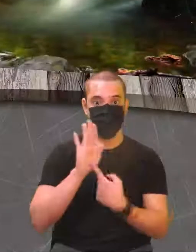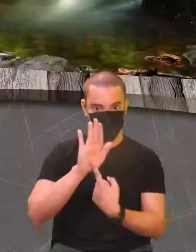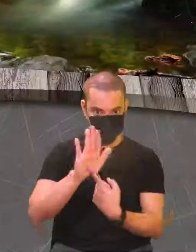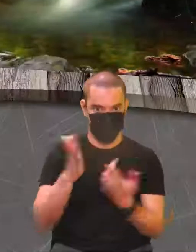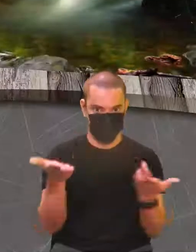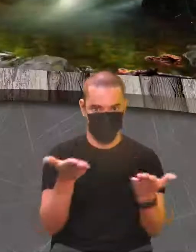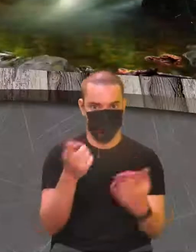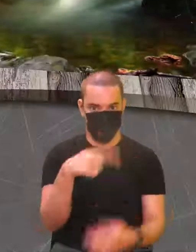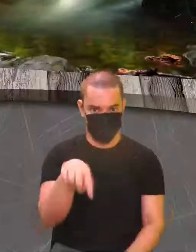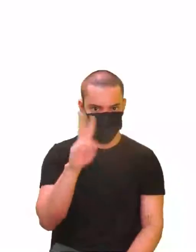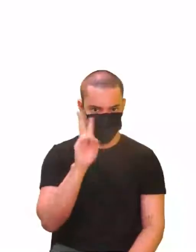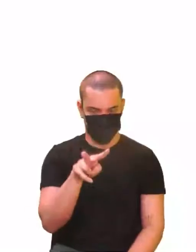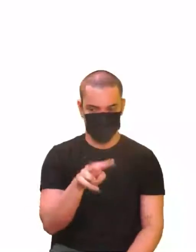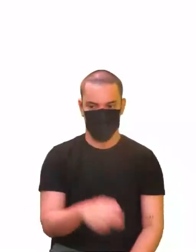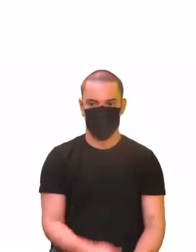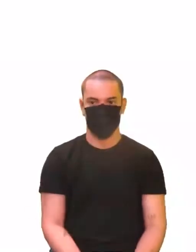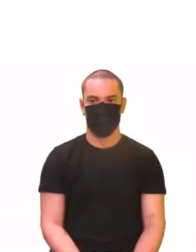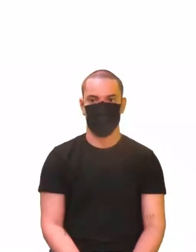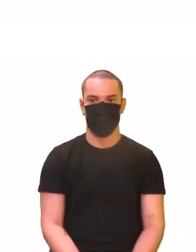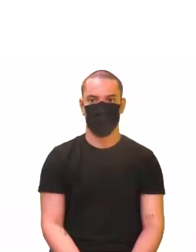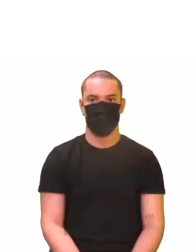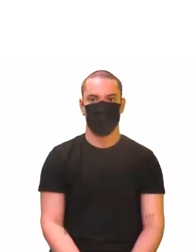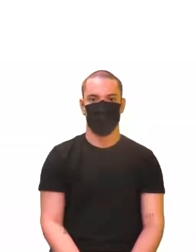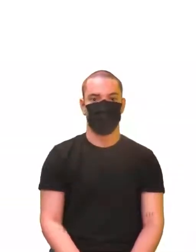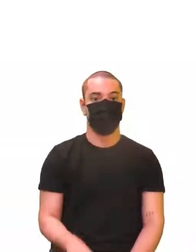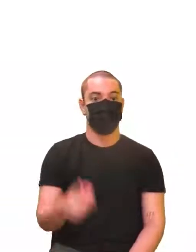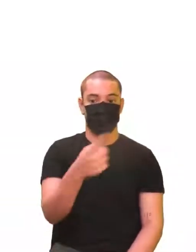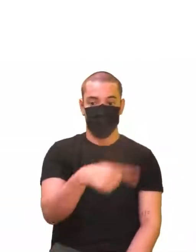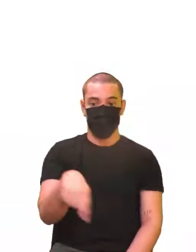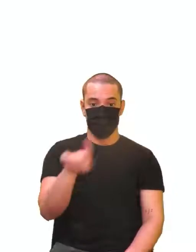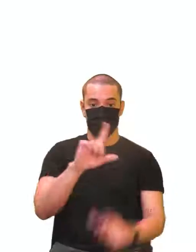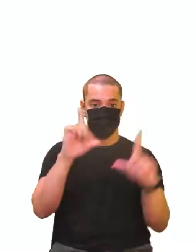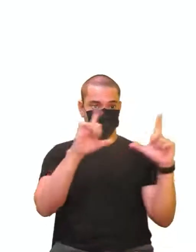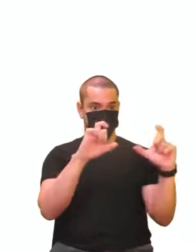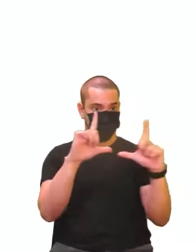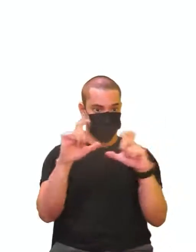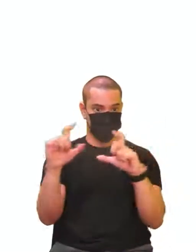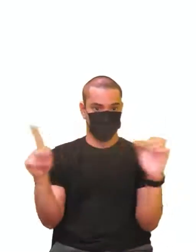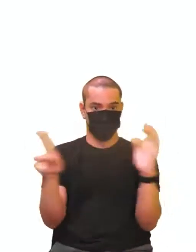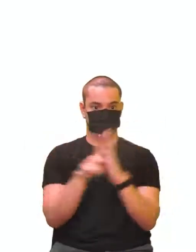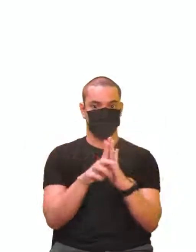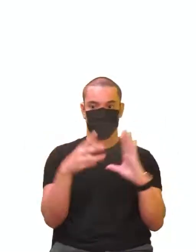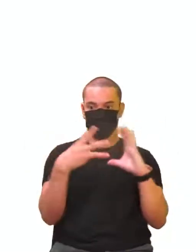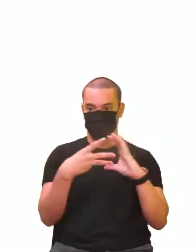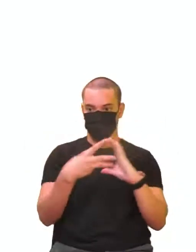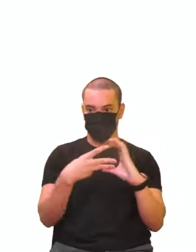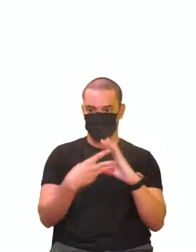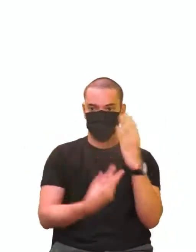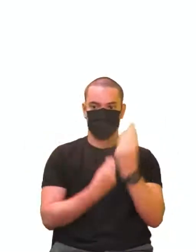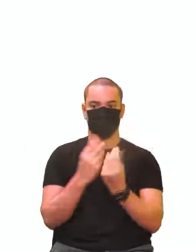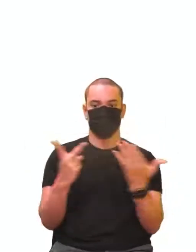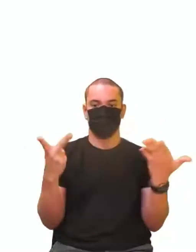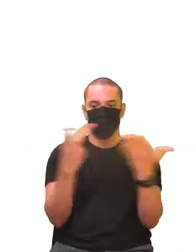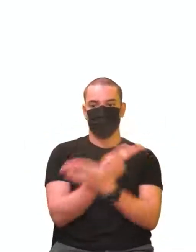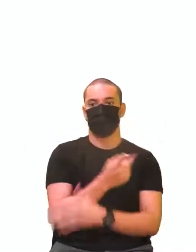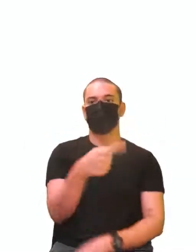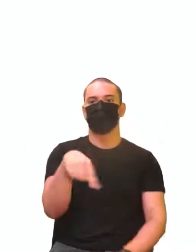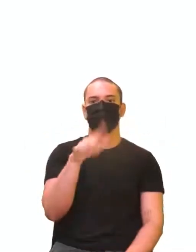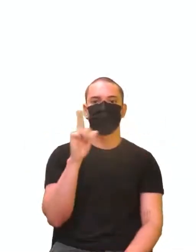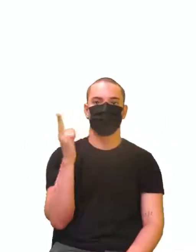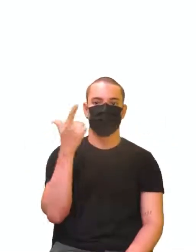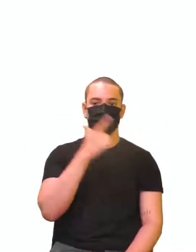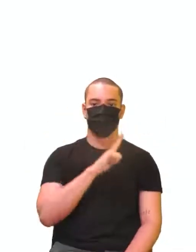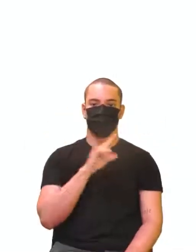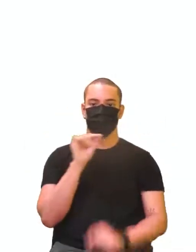nosso cariótipo agora de novo. Quando você tira foto das estruturas celulares, ou seja, dos cromossomos das células, você